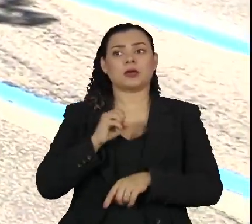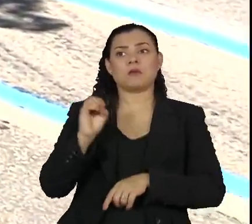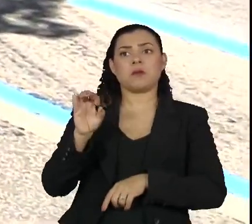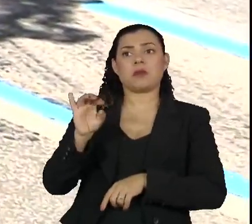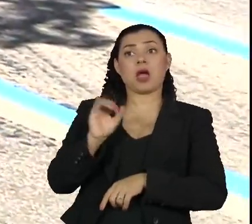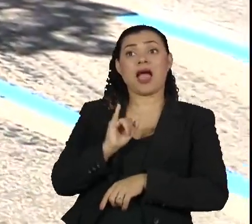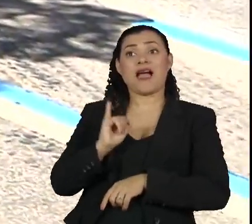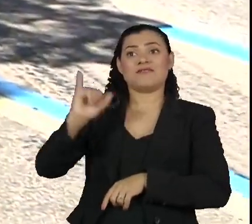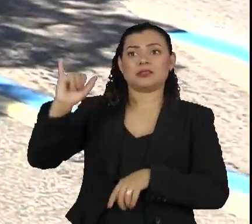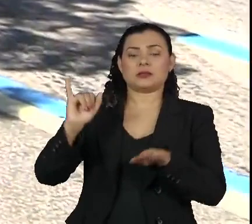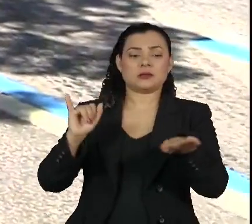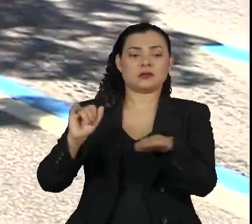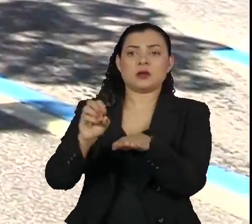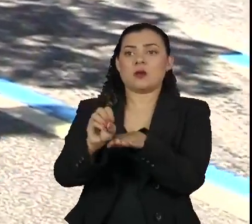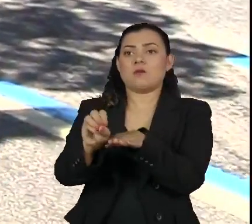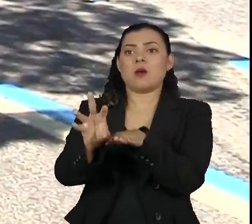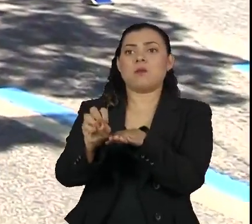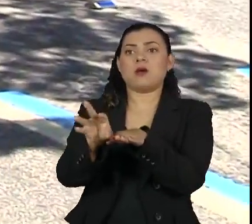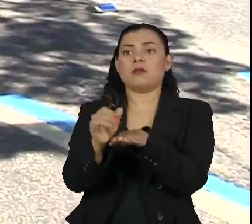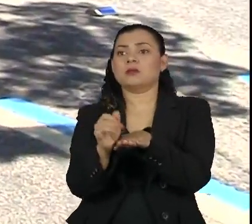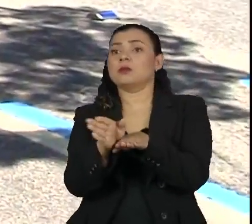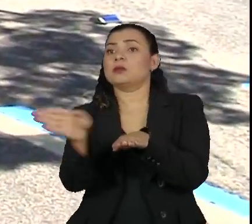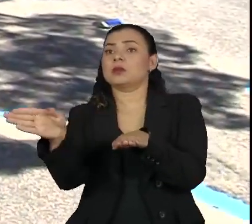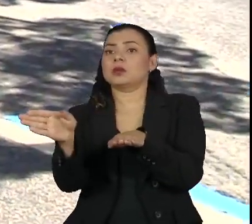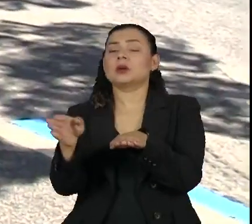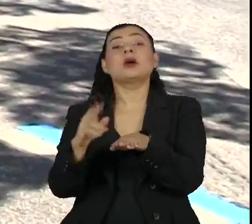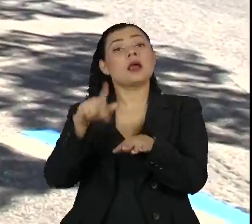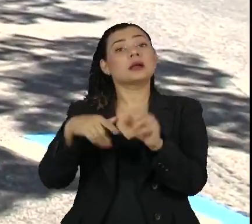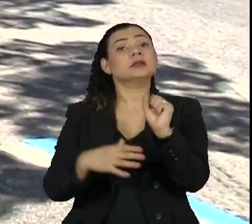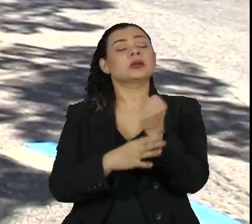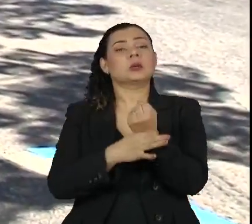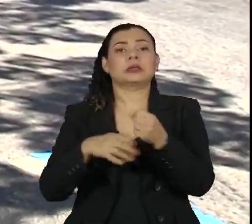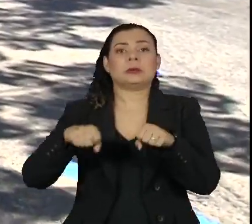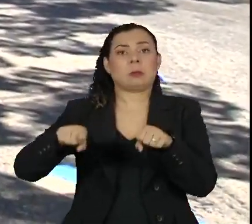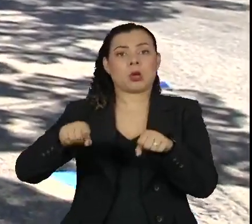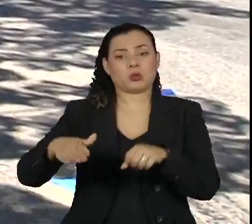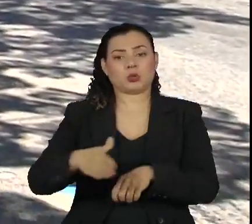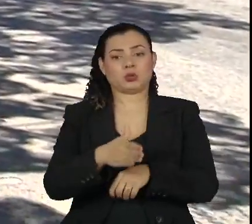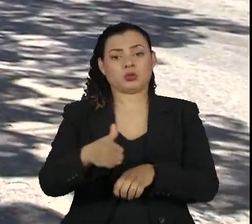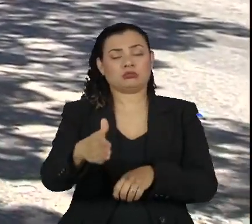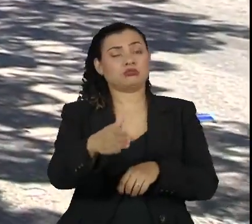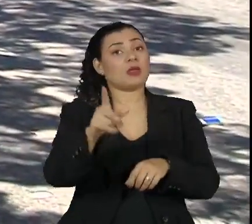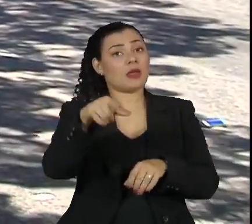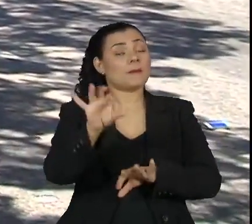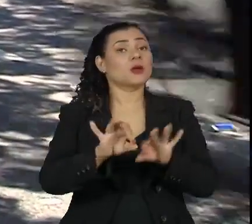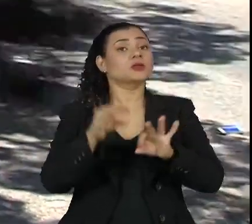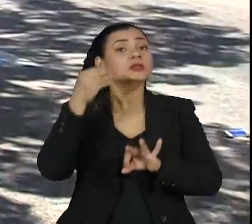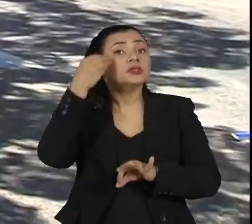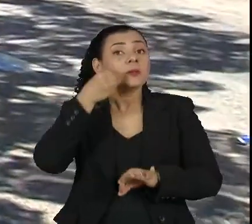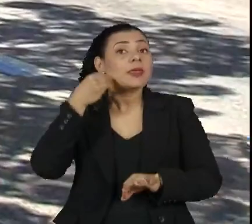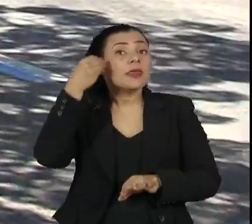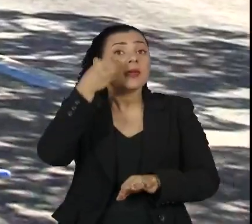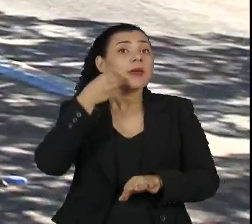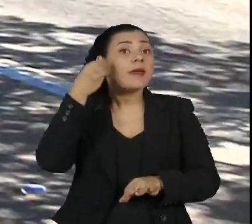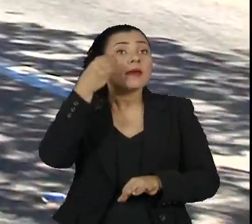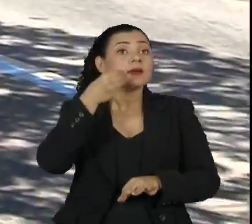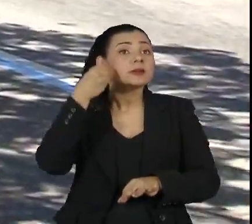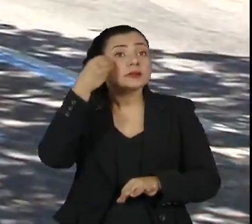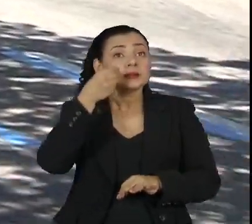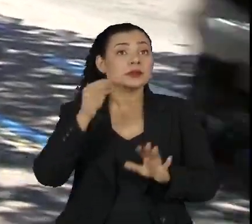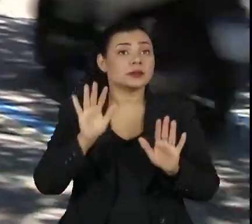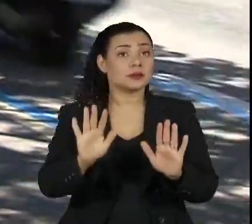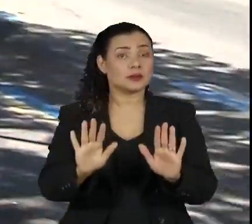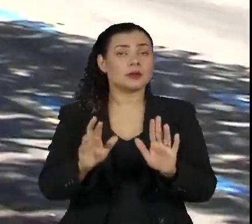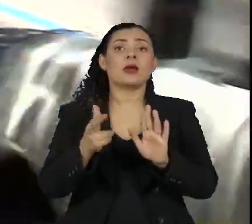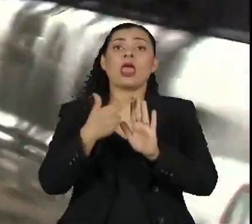para avisar essa faixa azul é uma medida que Visa a segurança dos motociclistas ainda é um projeto experimental não está previsto